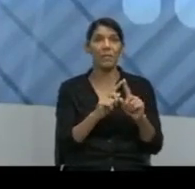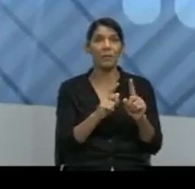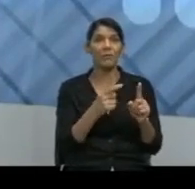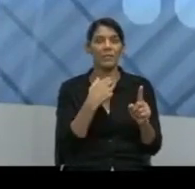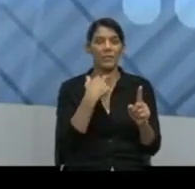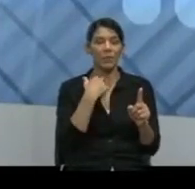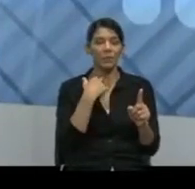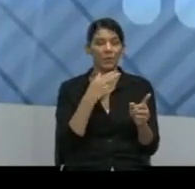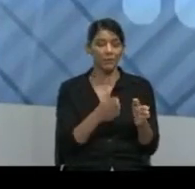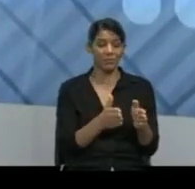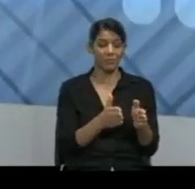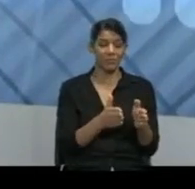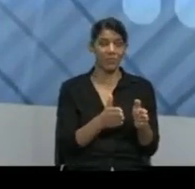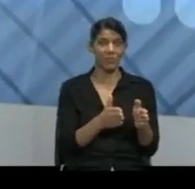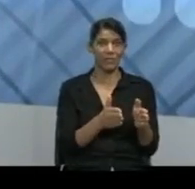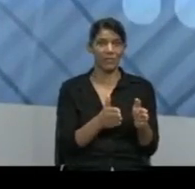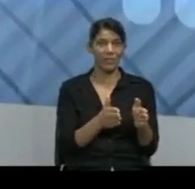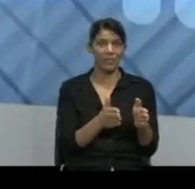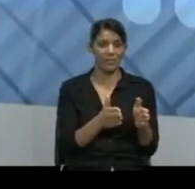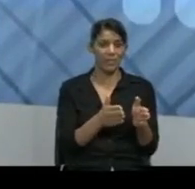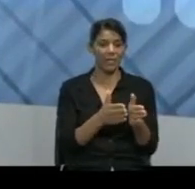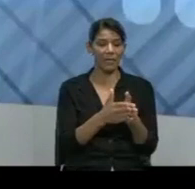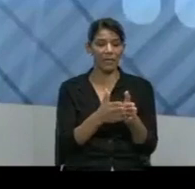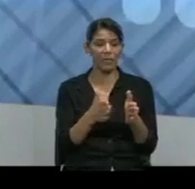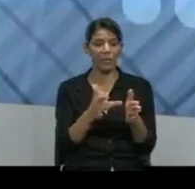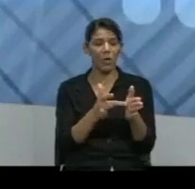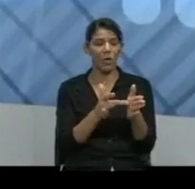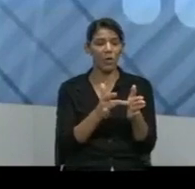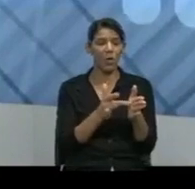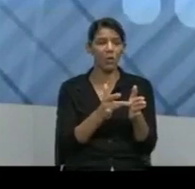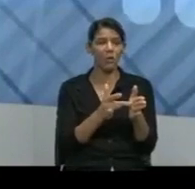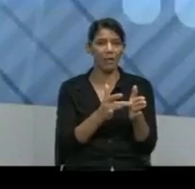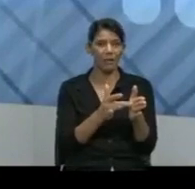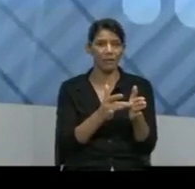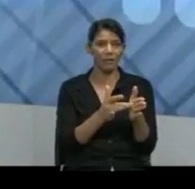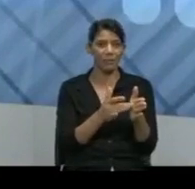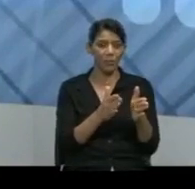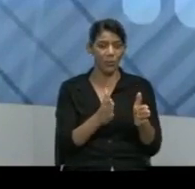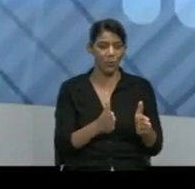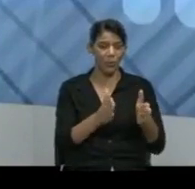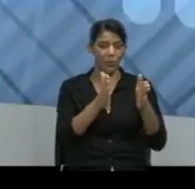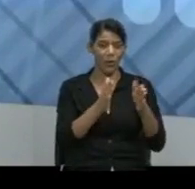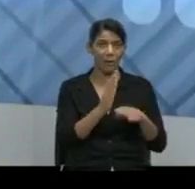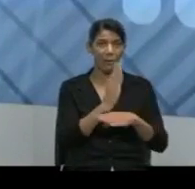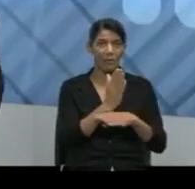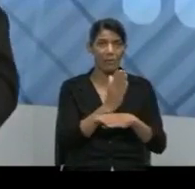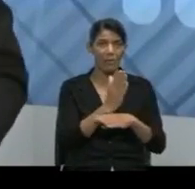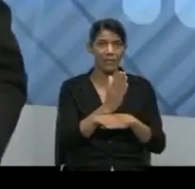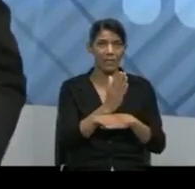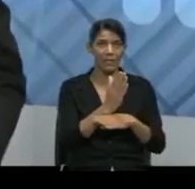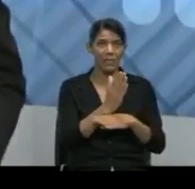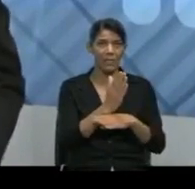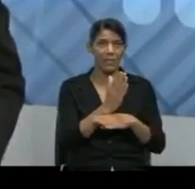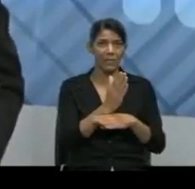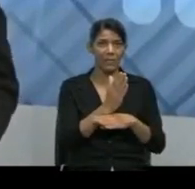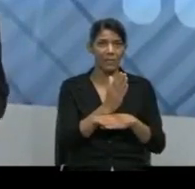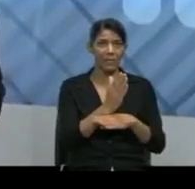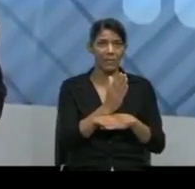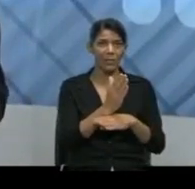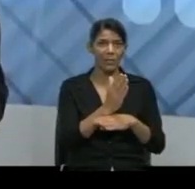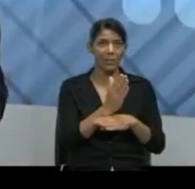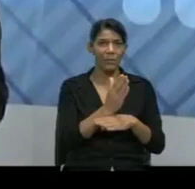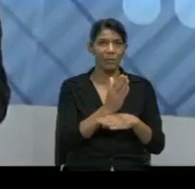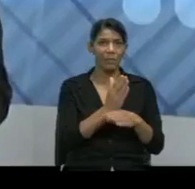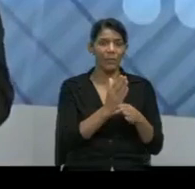você não pode deixar que ela encoste ali na caixaria, porque quando concretar, essa armadura ela vai ficar, desenformou, ela vai